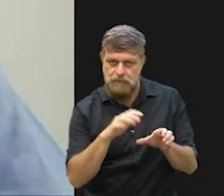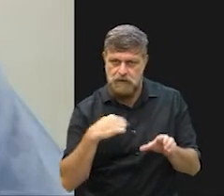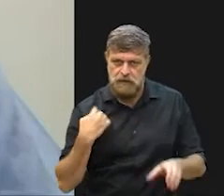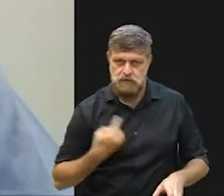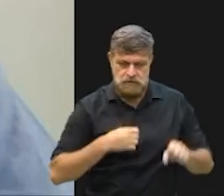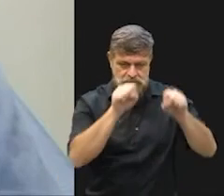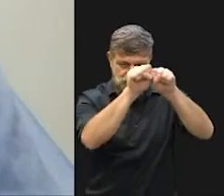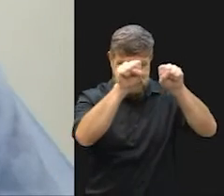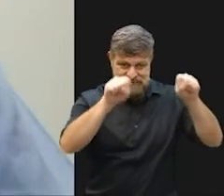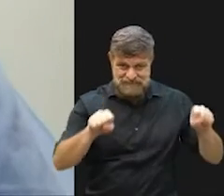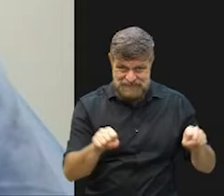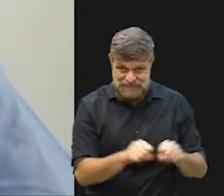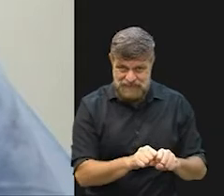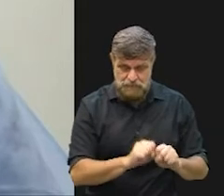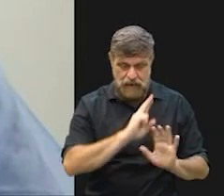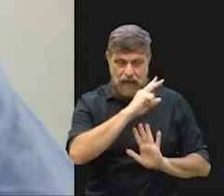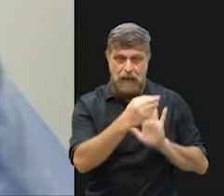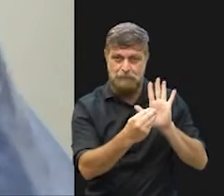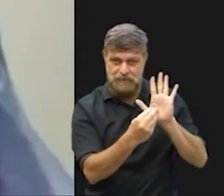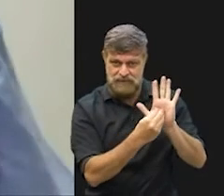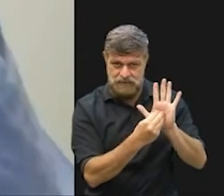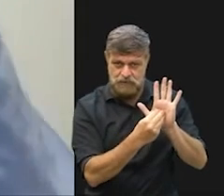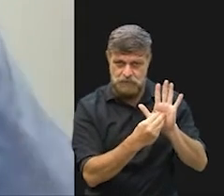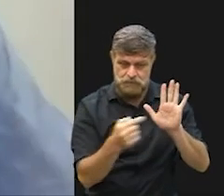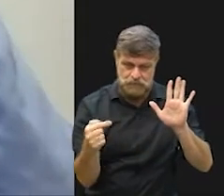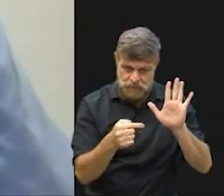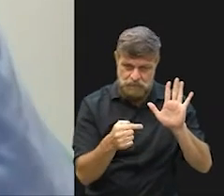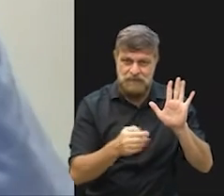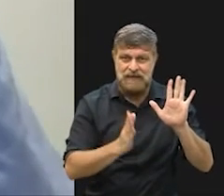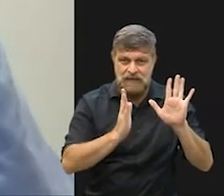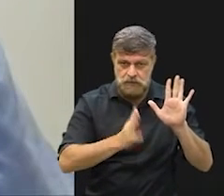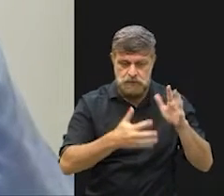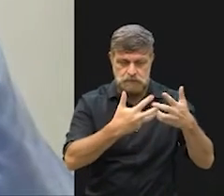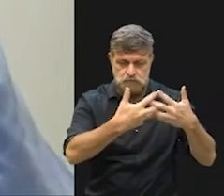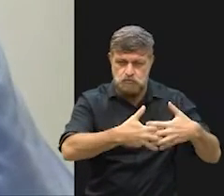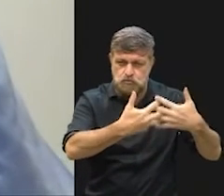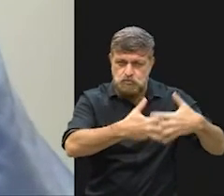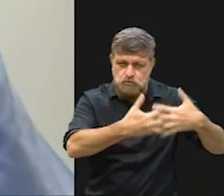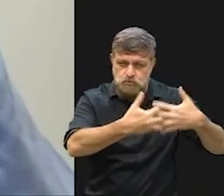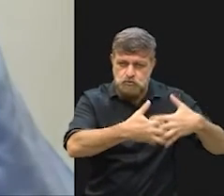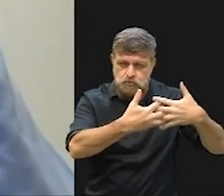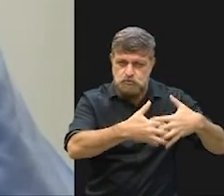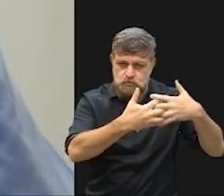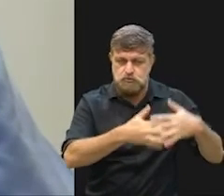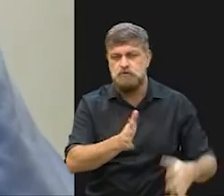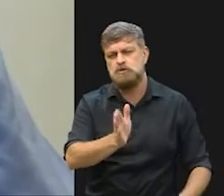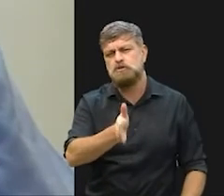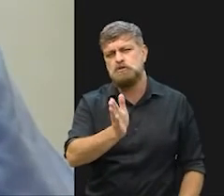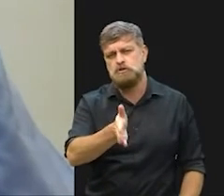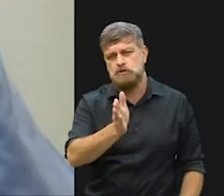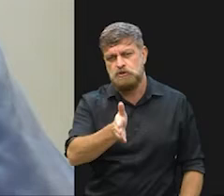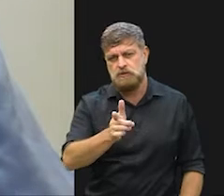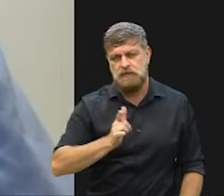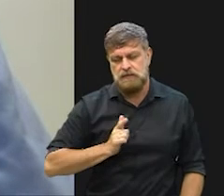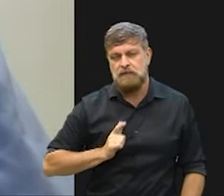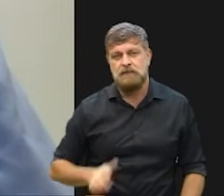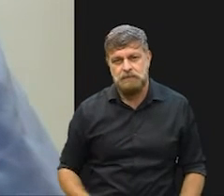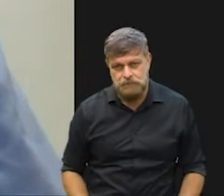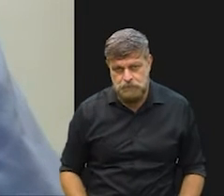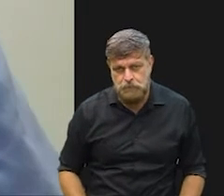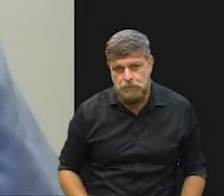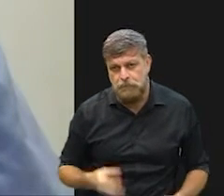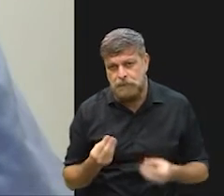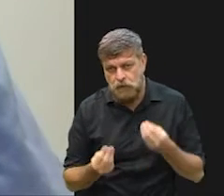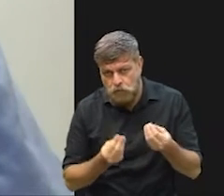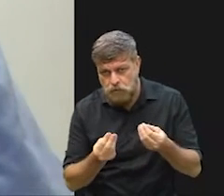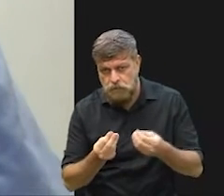tem que chamar de geoambiental. Esse sistema já está disponível, já funciona